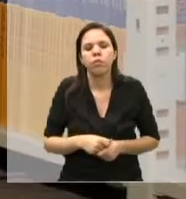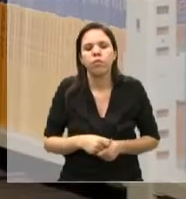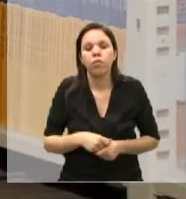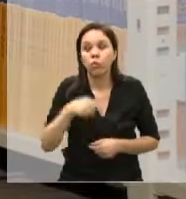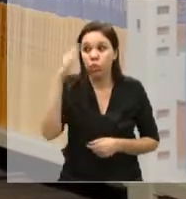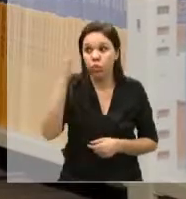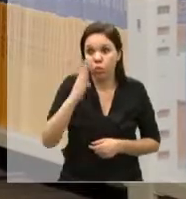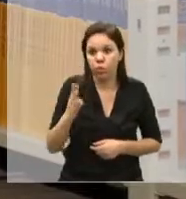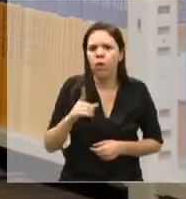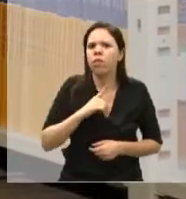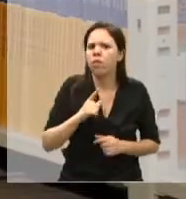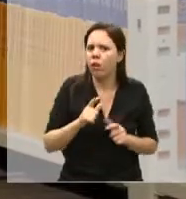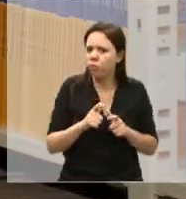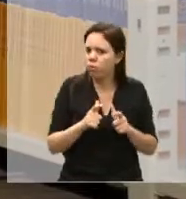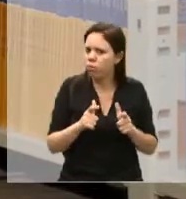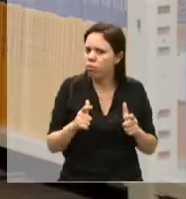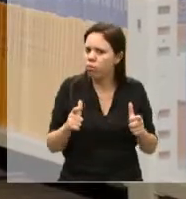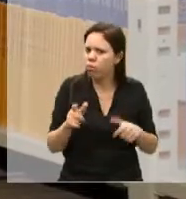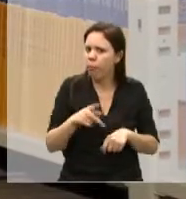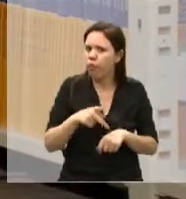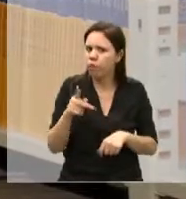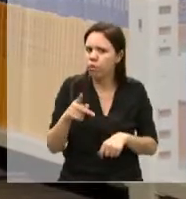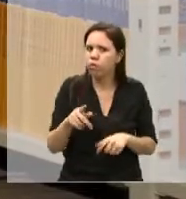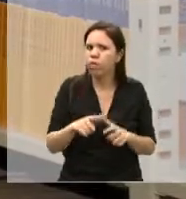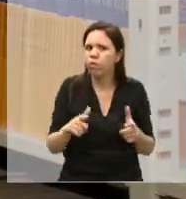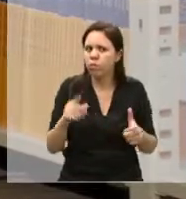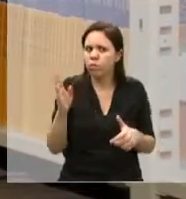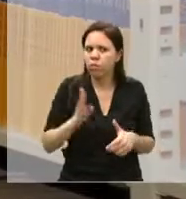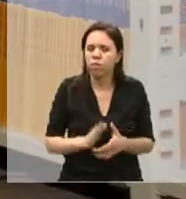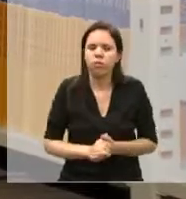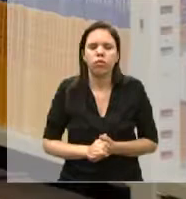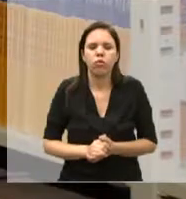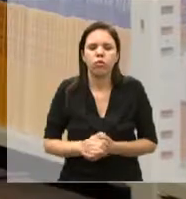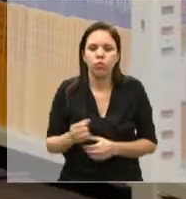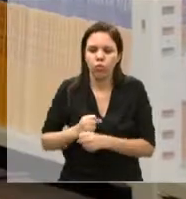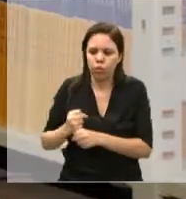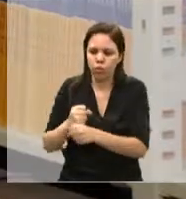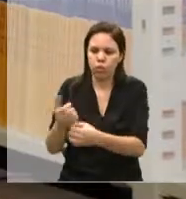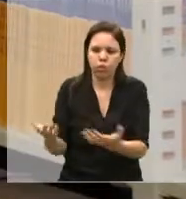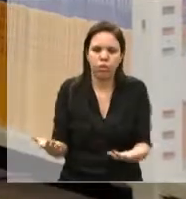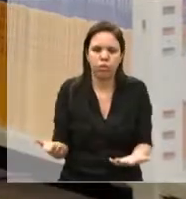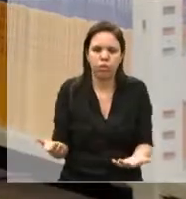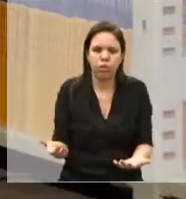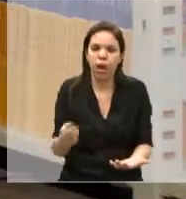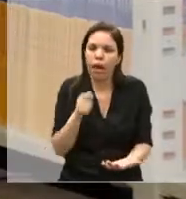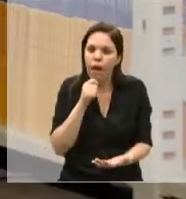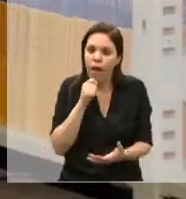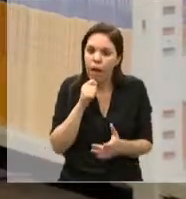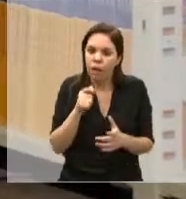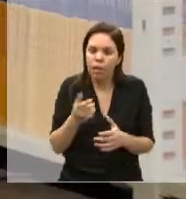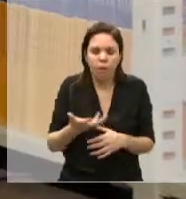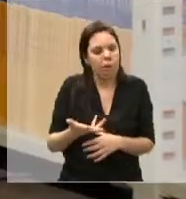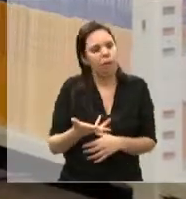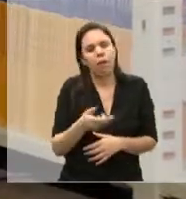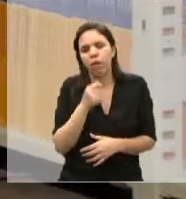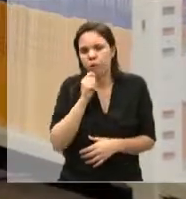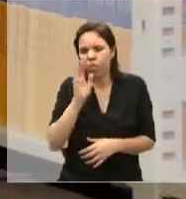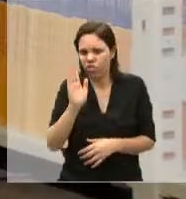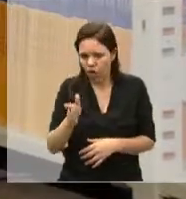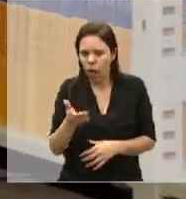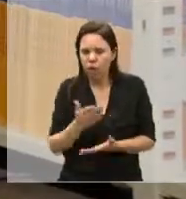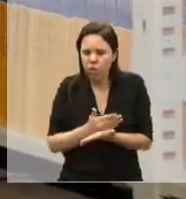no Brasil tem crescido nos últimos anos. Agora o crescimento é um pouco menos acelerado, mas teve um